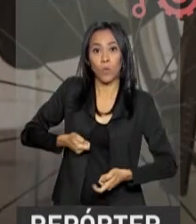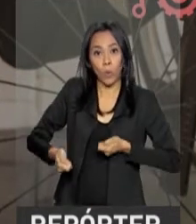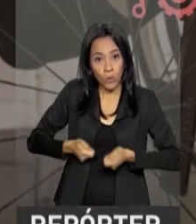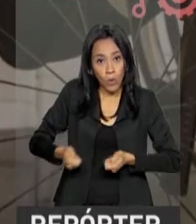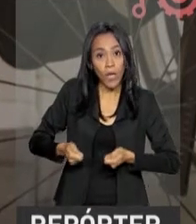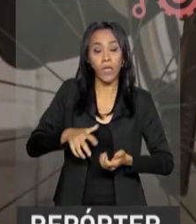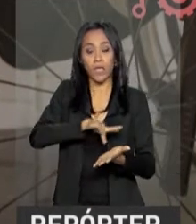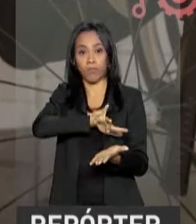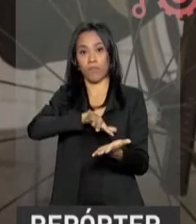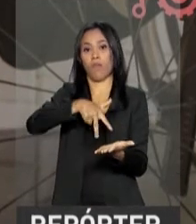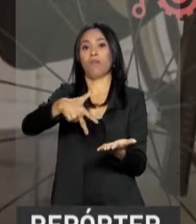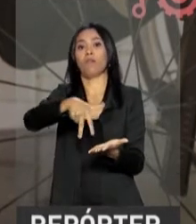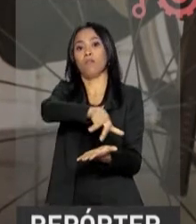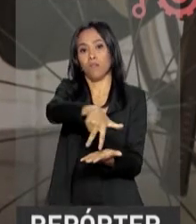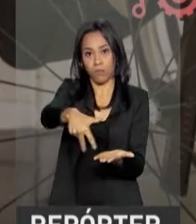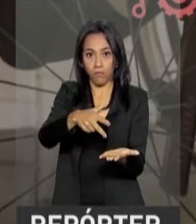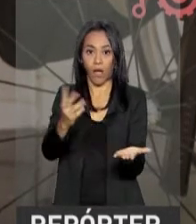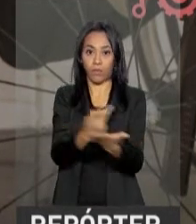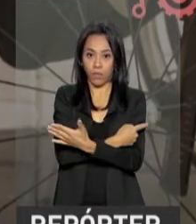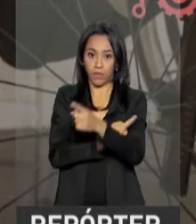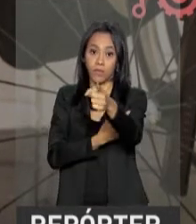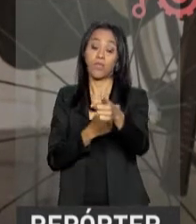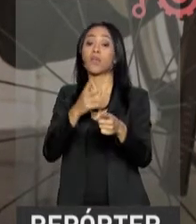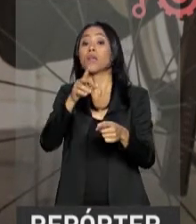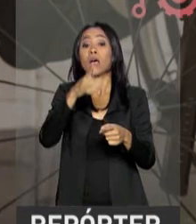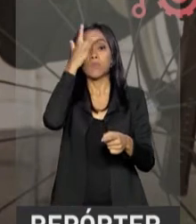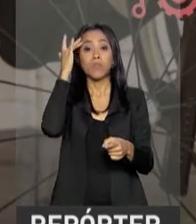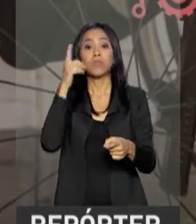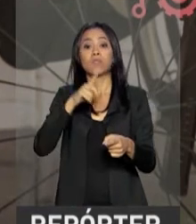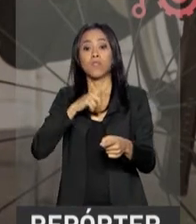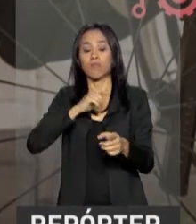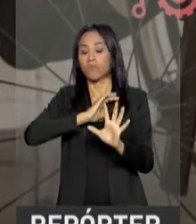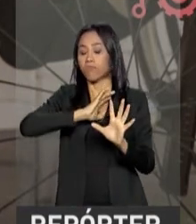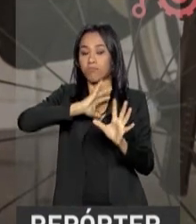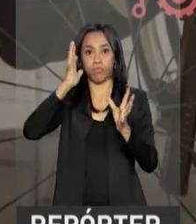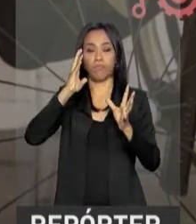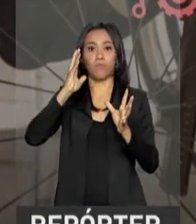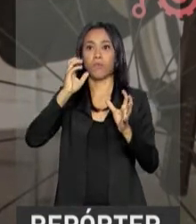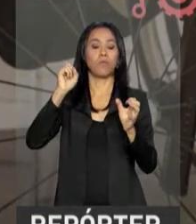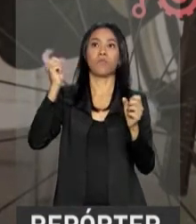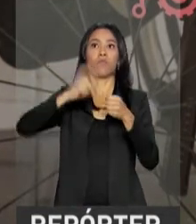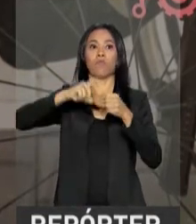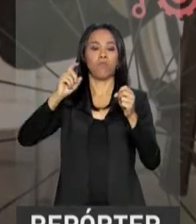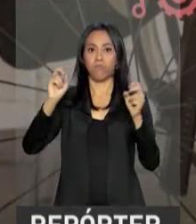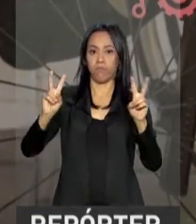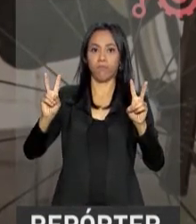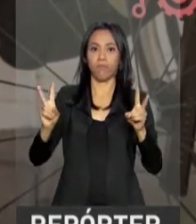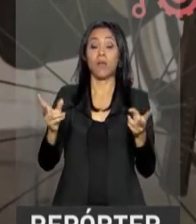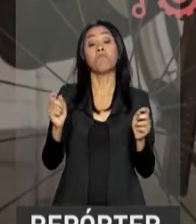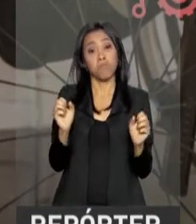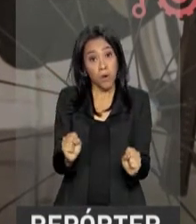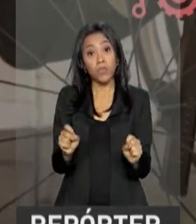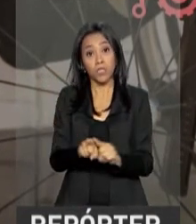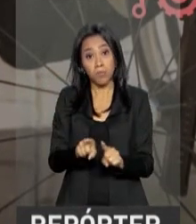se apresentar na forma remitente recorrente em que pacientes passam por surtos temporários e logo se restabelecem mas também pode